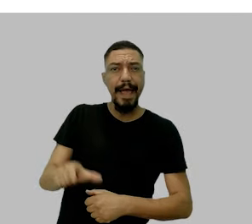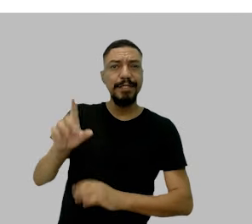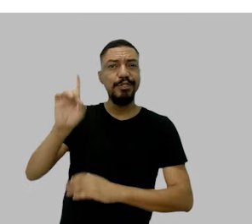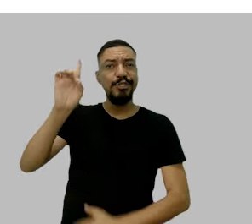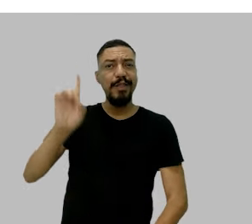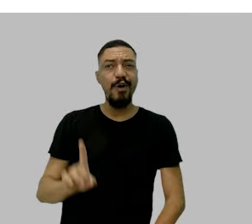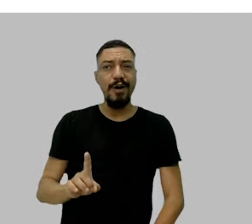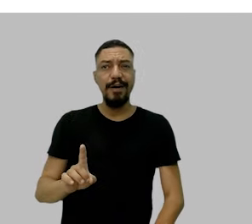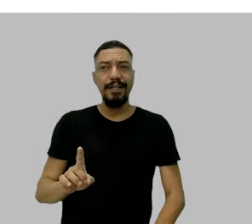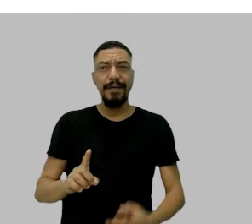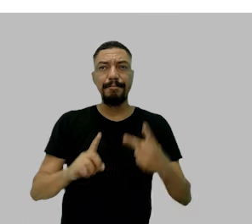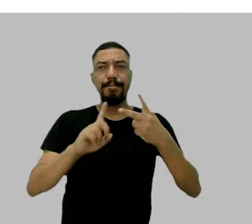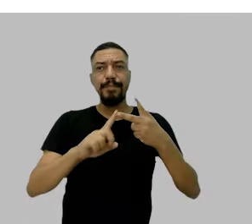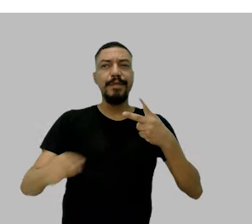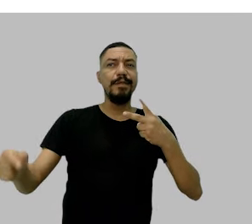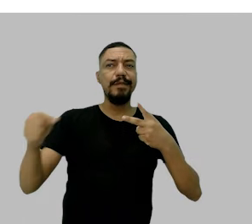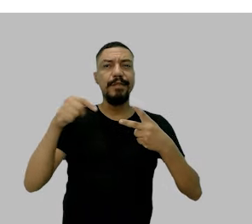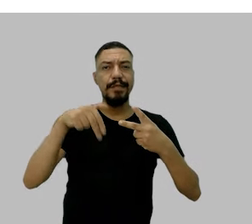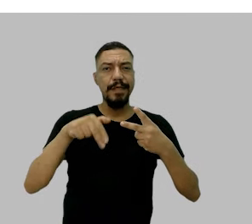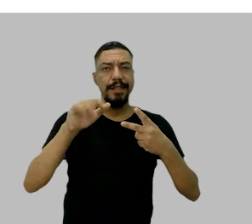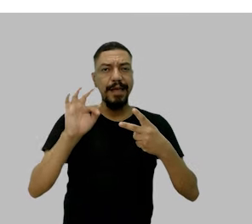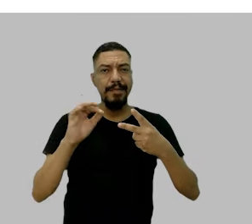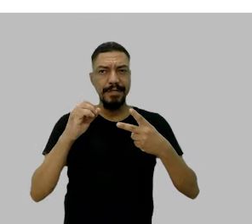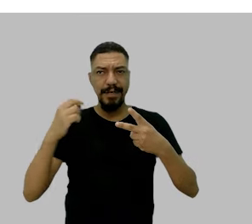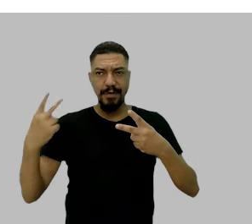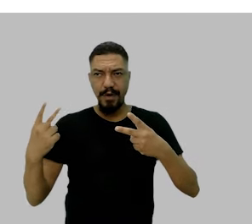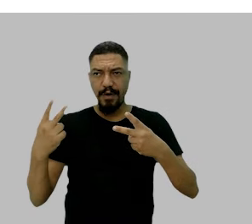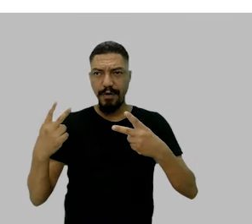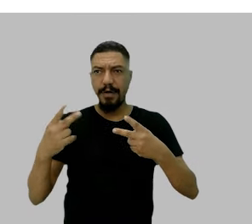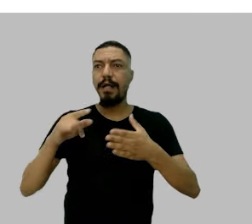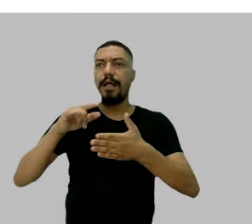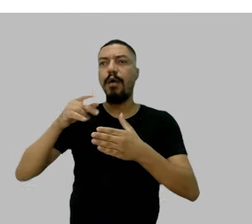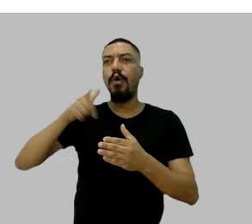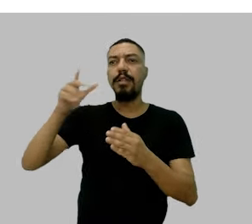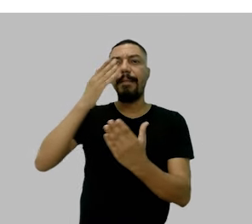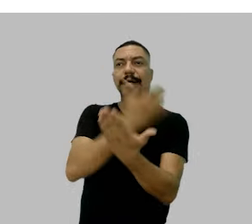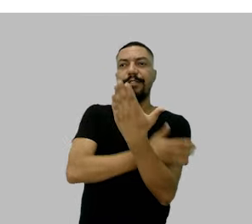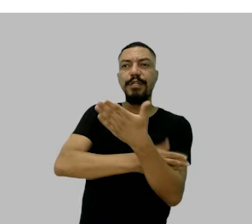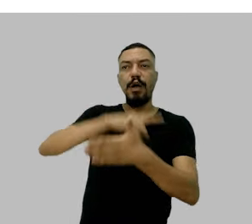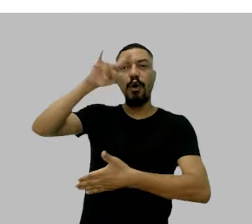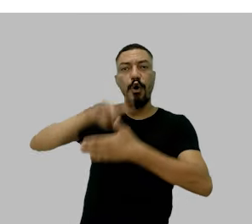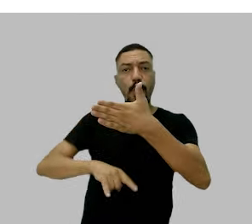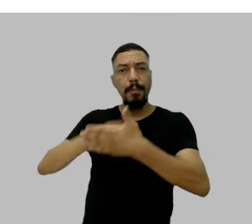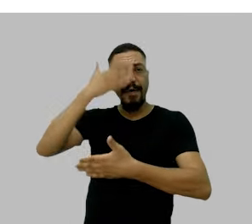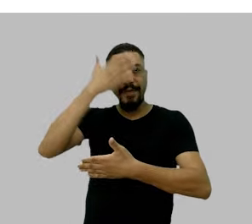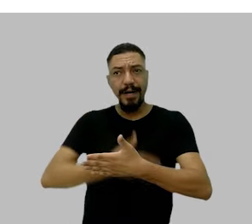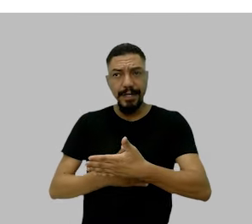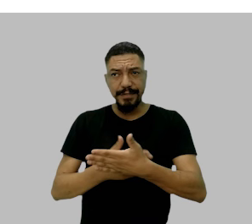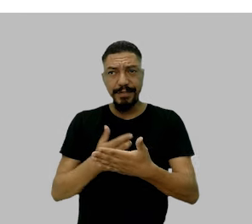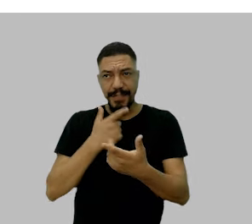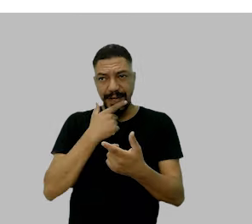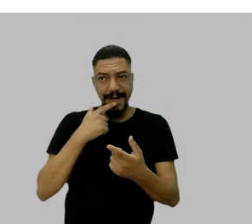NF. Aí depois, na pastinha dos comprovantes, o mesmo nome, 001, comprovante, fulana,